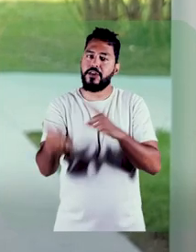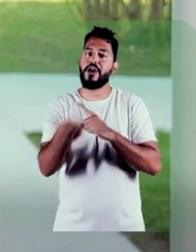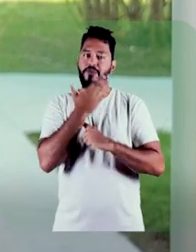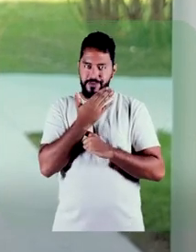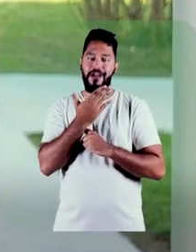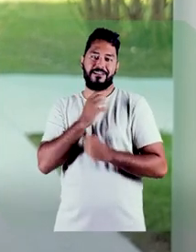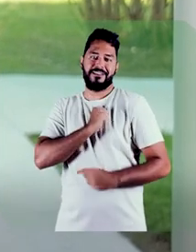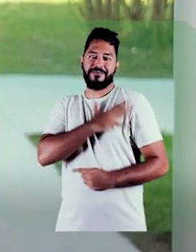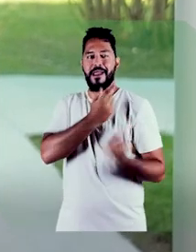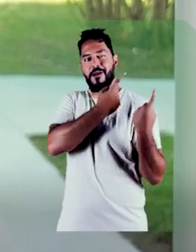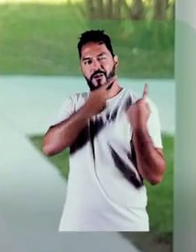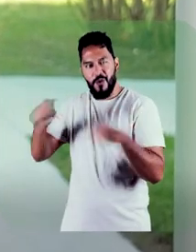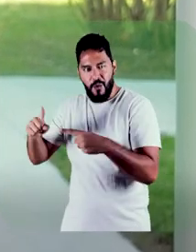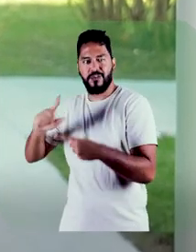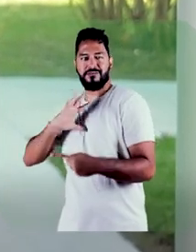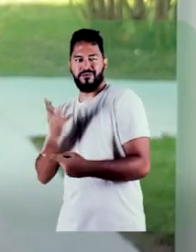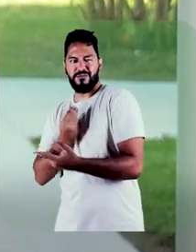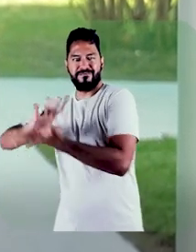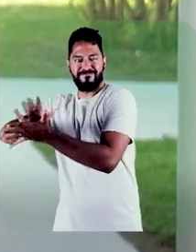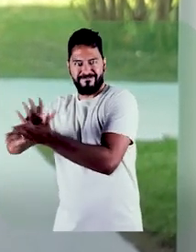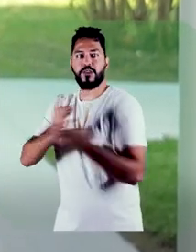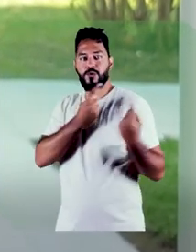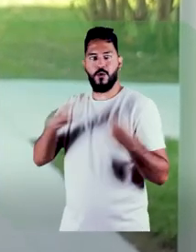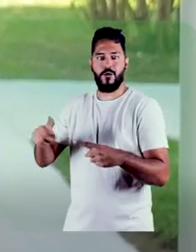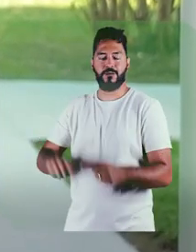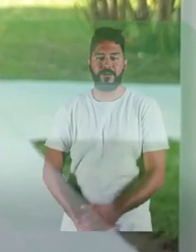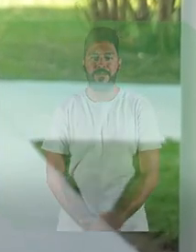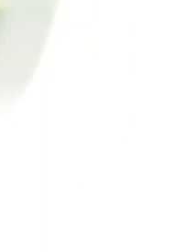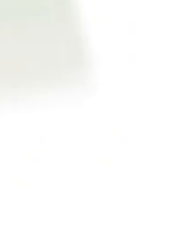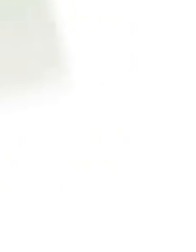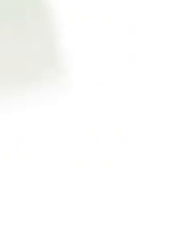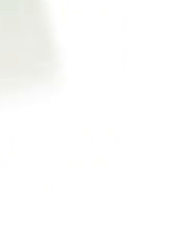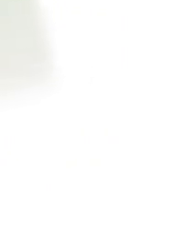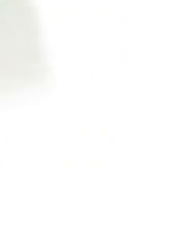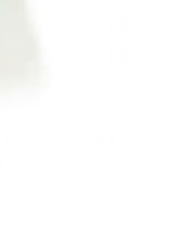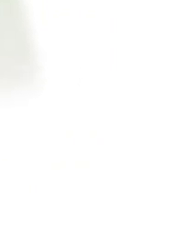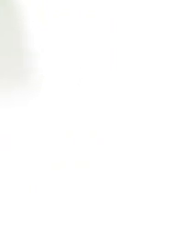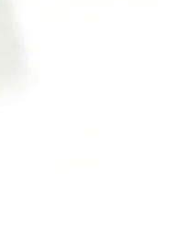suporte. Contamos com você, IFPE contra a transfobia.